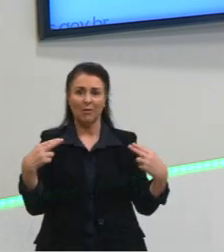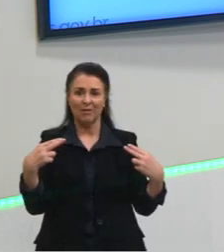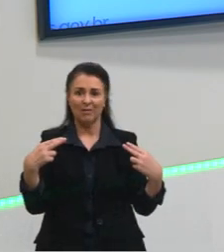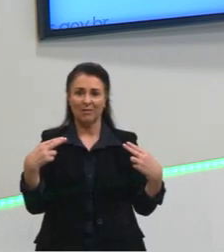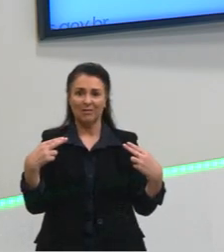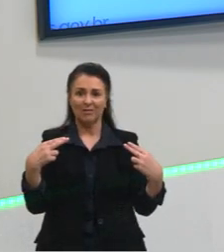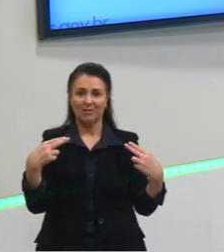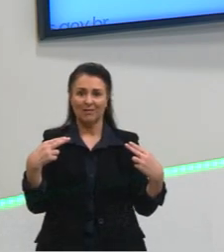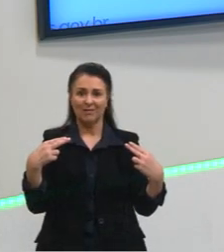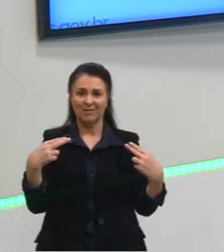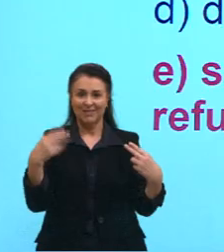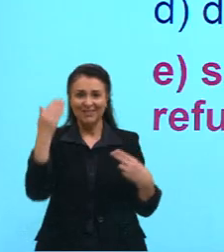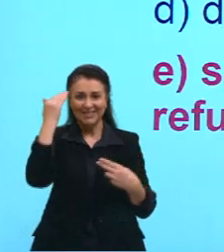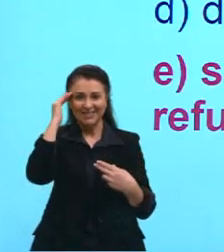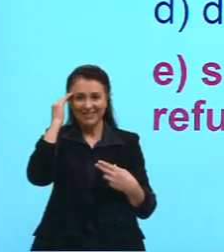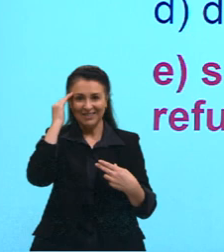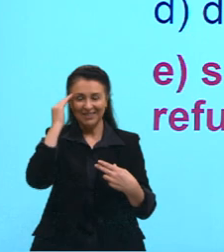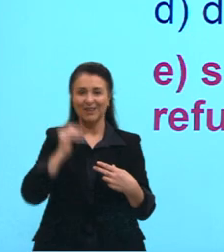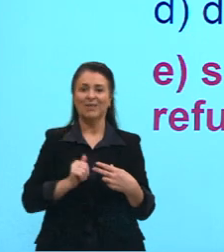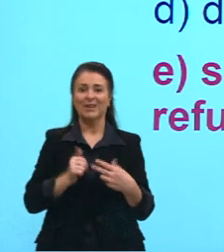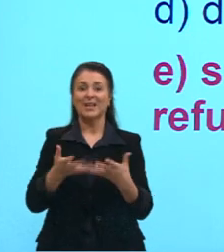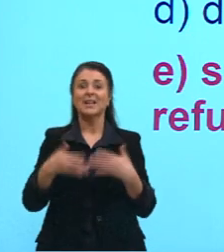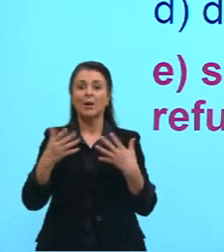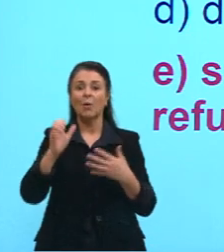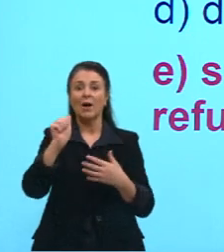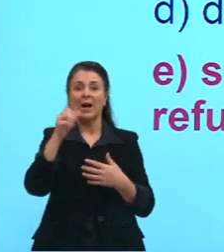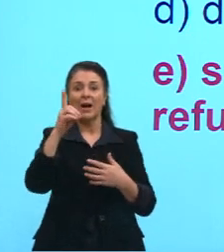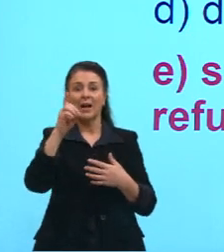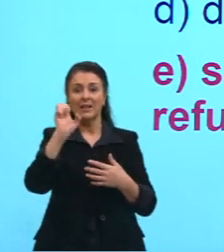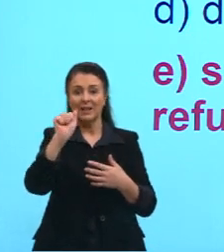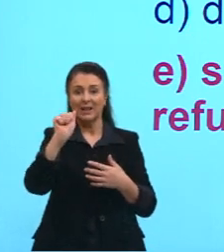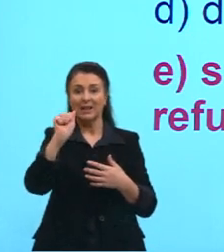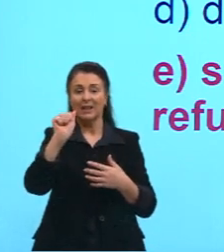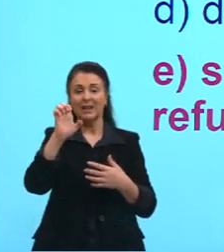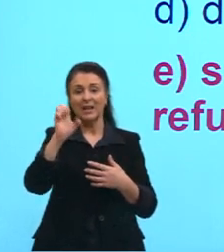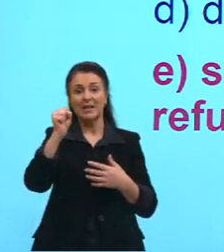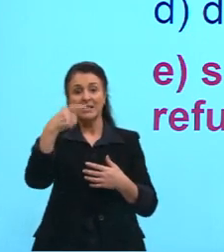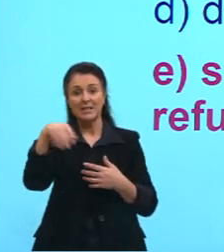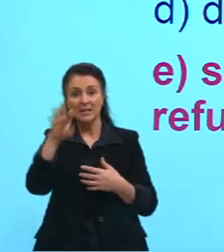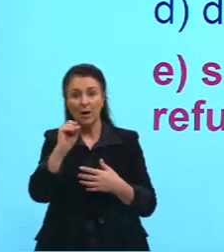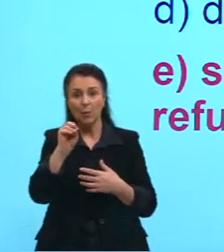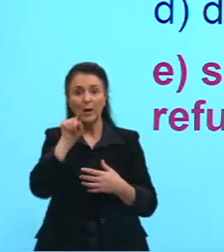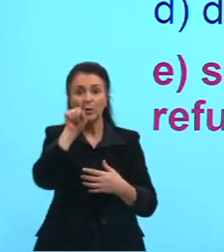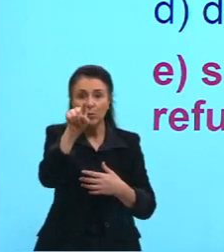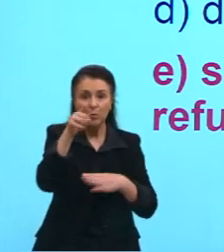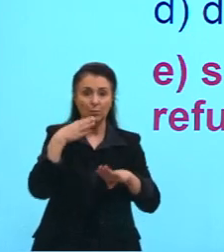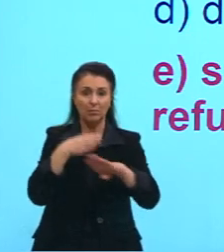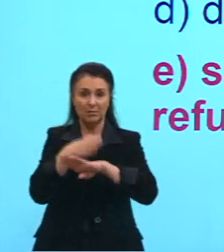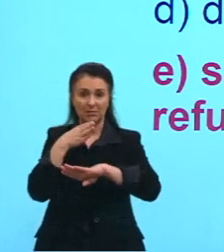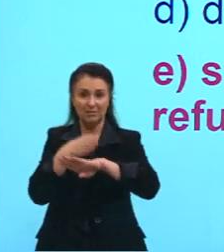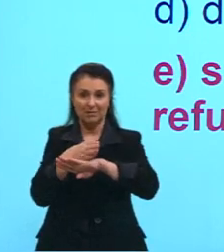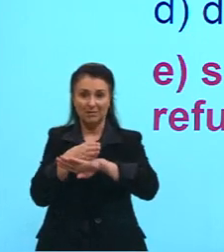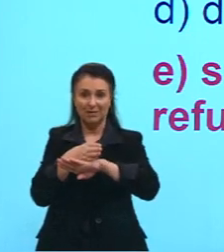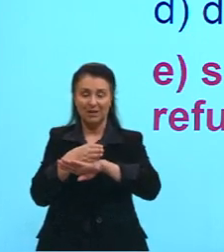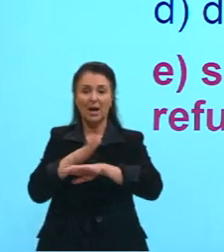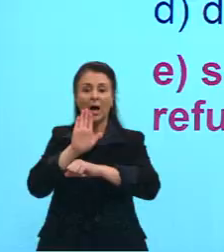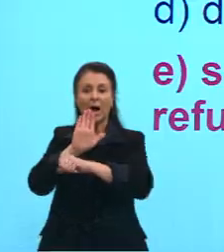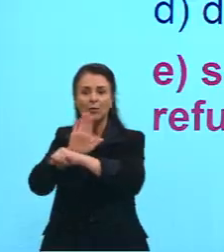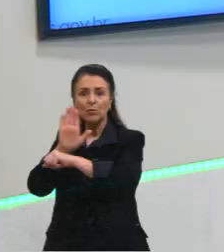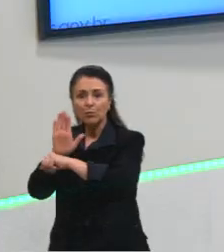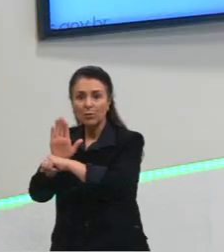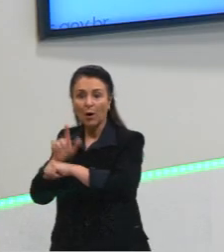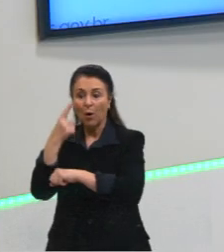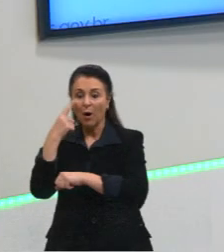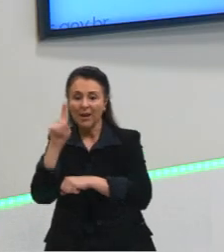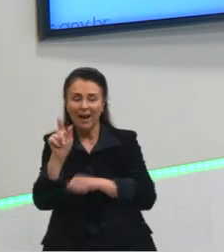então Exatamente Essa adesão à campanha tá então com o ajuda o ajuda da